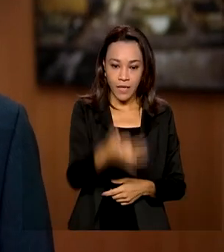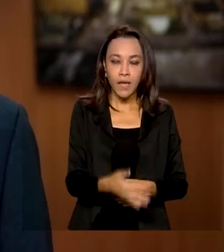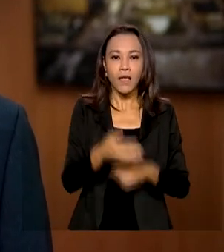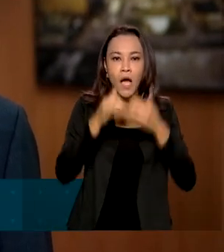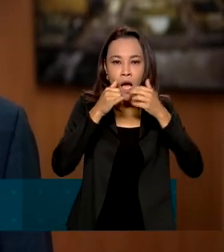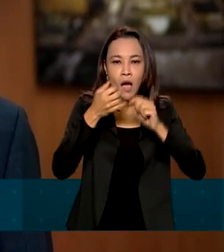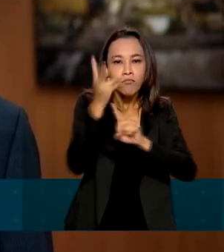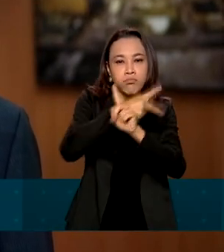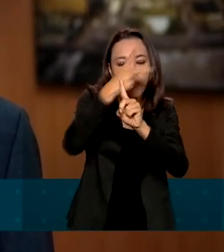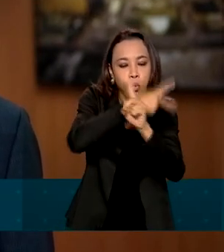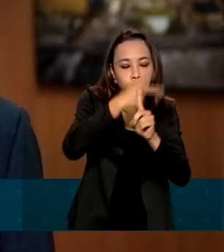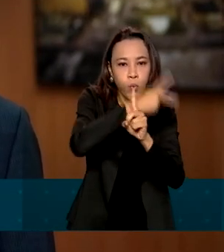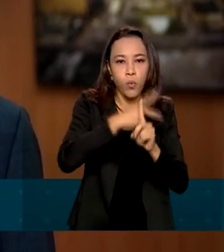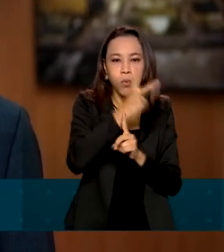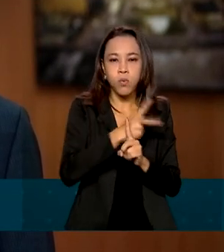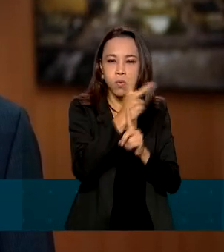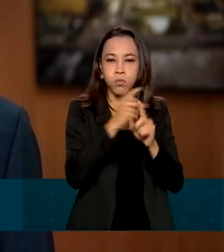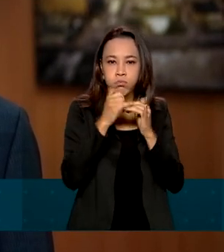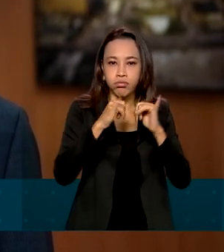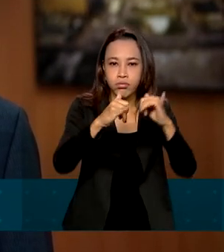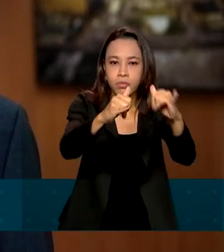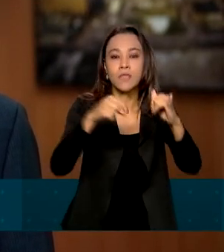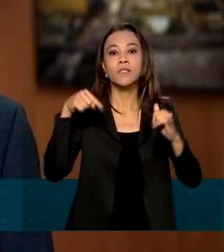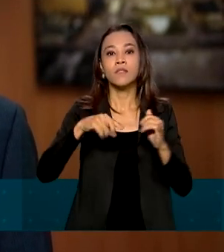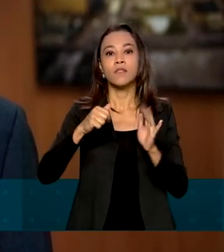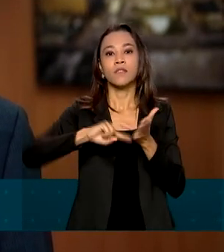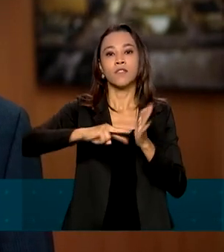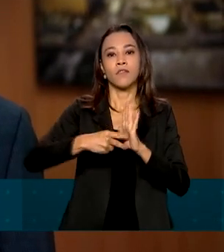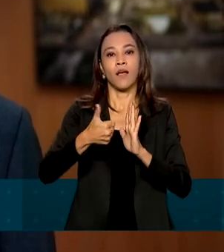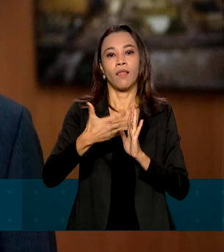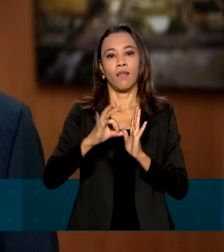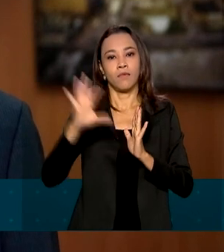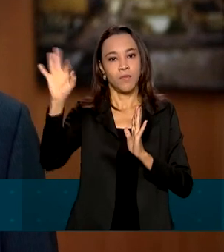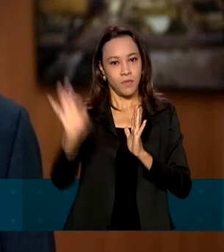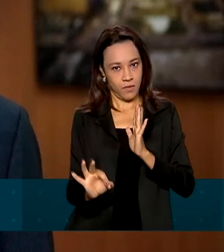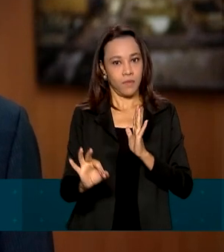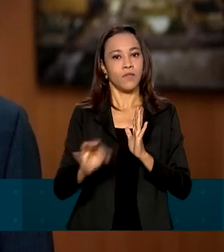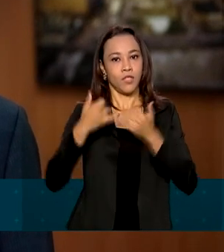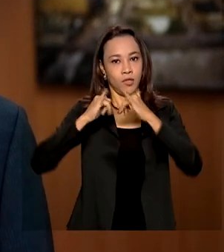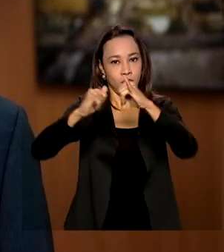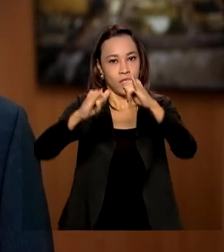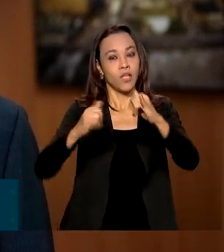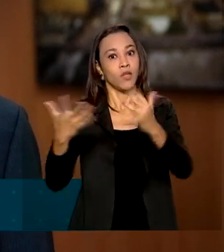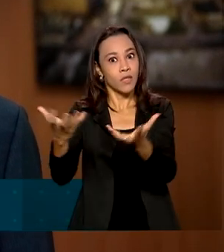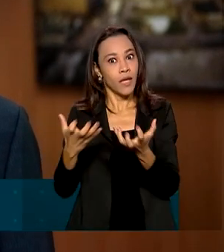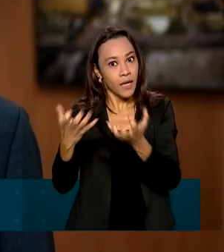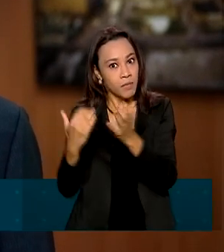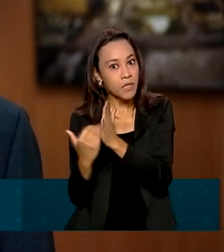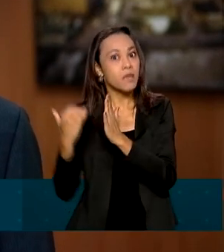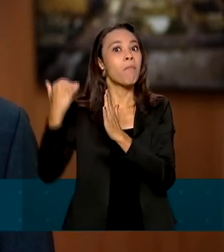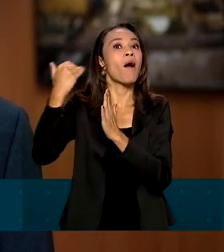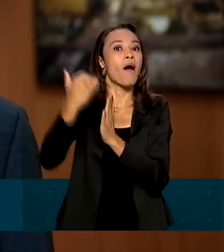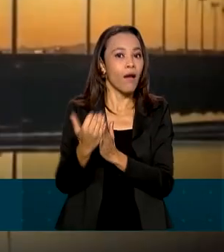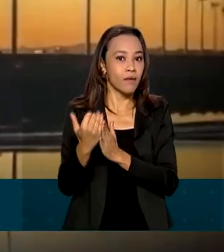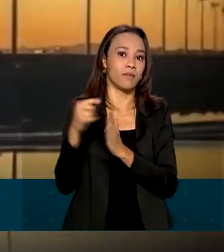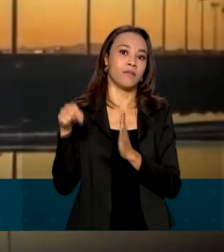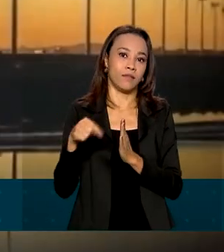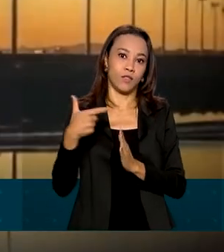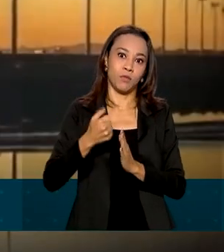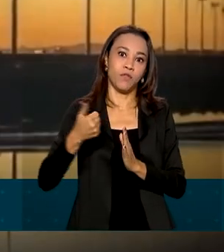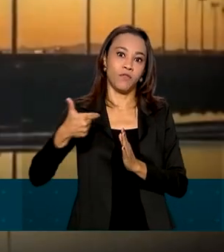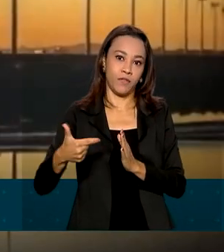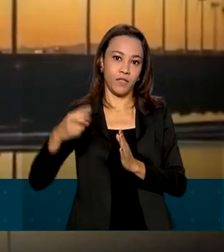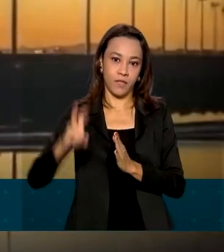representa 10,7 por cento da matriz elétrica brasileira é a nossa expectativa é que chegue a mais de três por cento em 2025